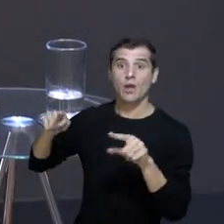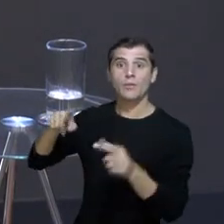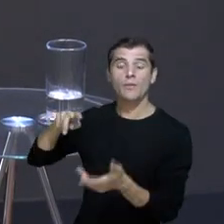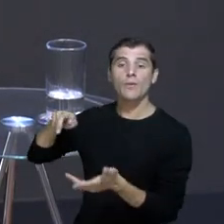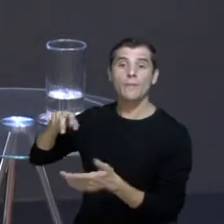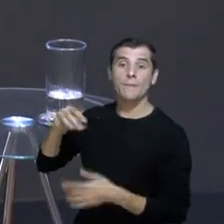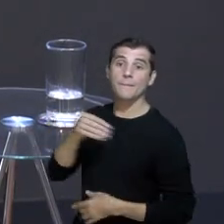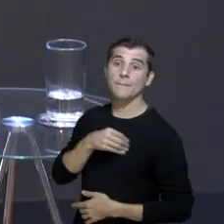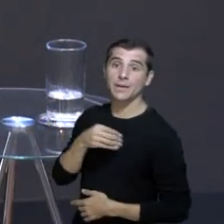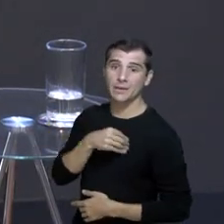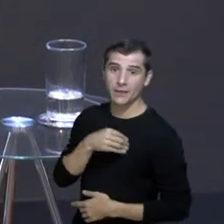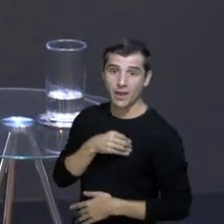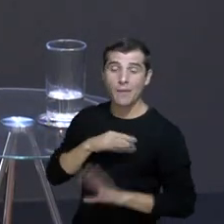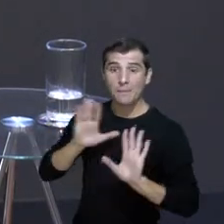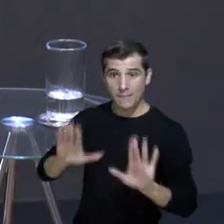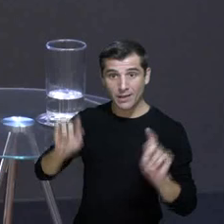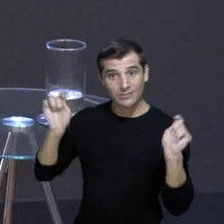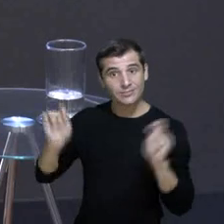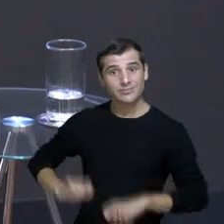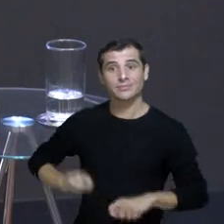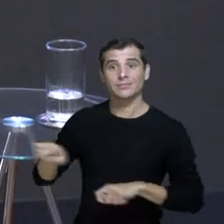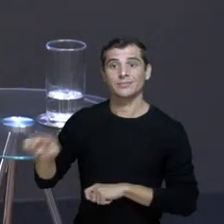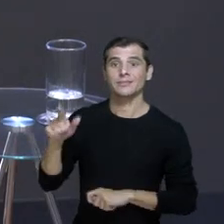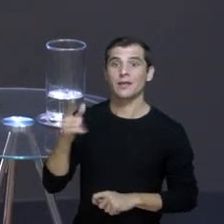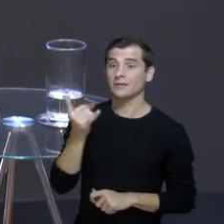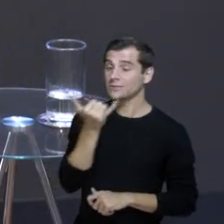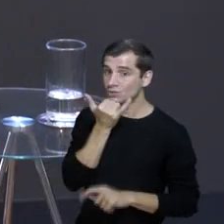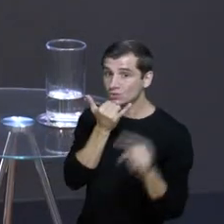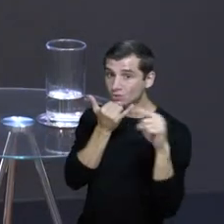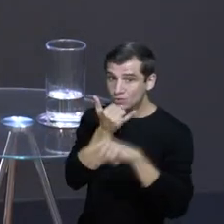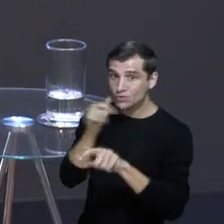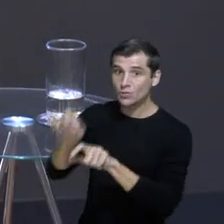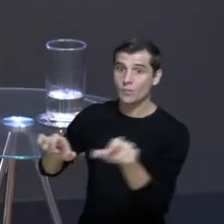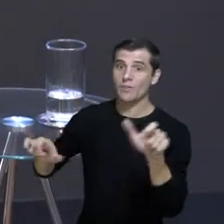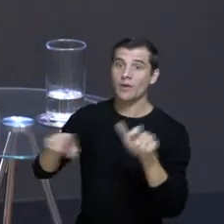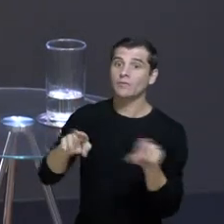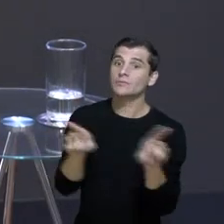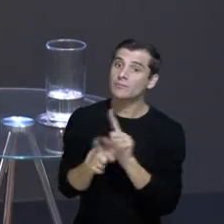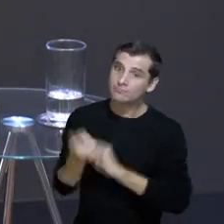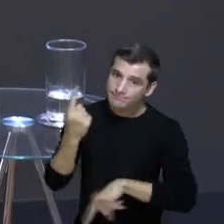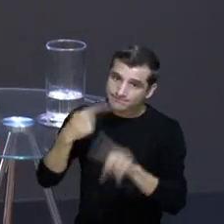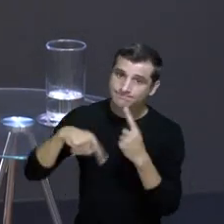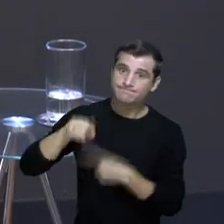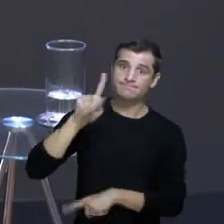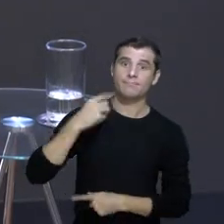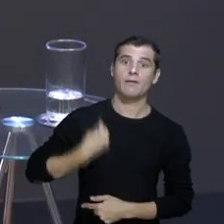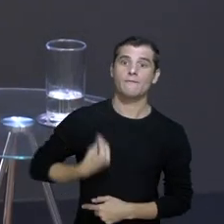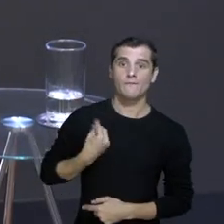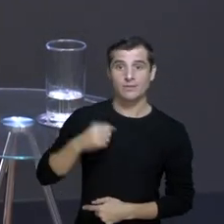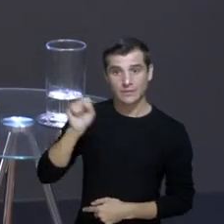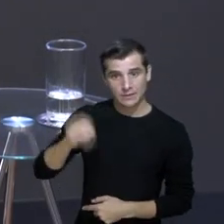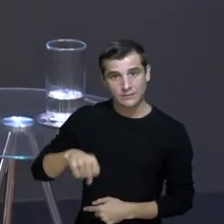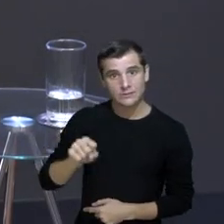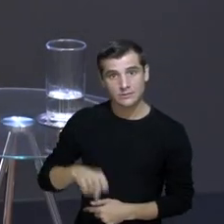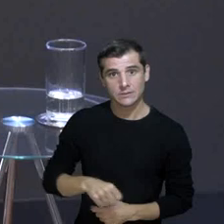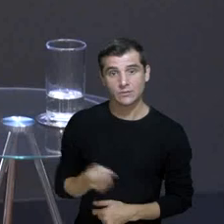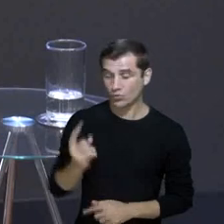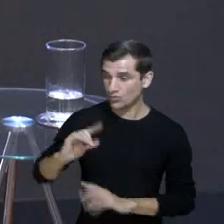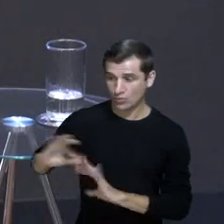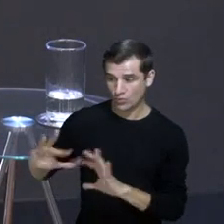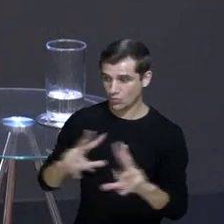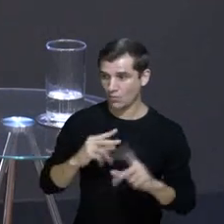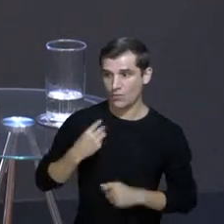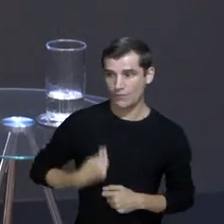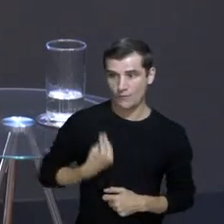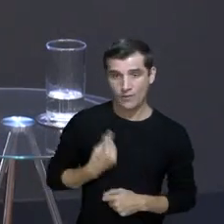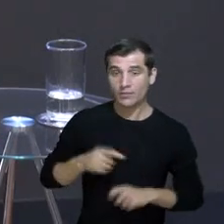de transformação Todos nós temos esse potencial cabe a gente dar